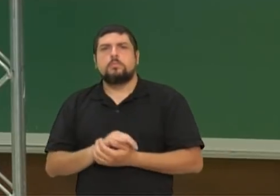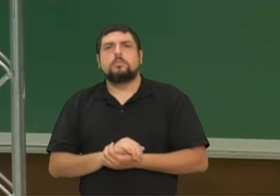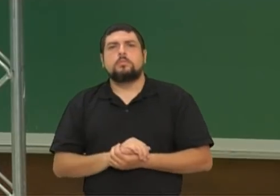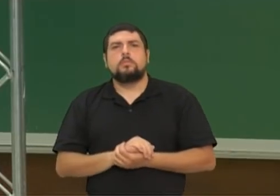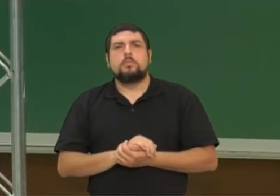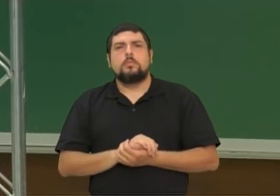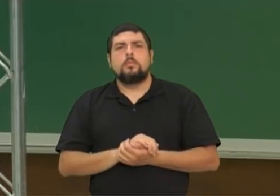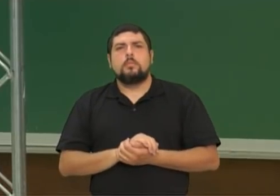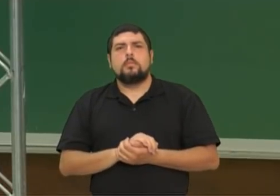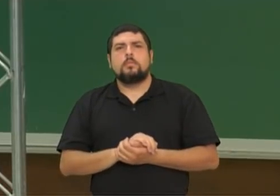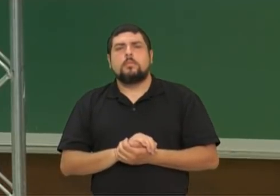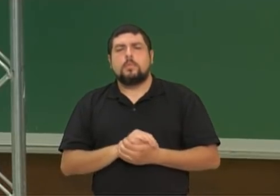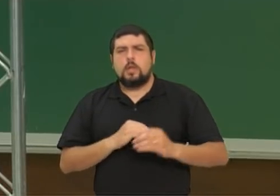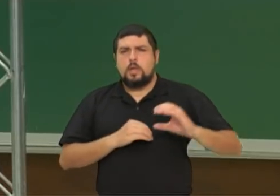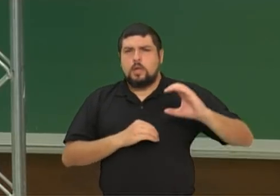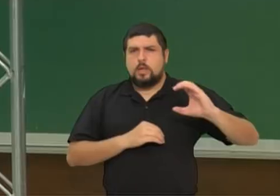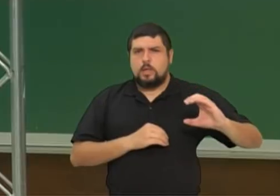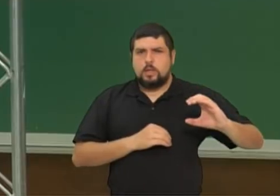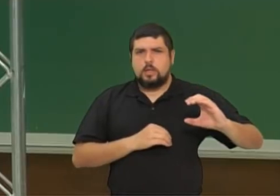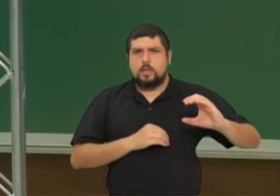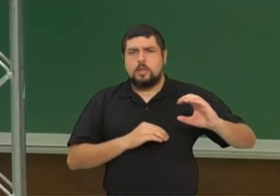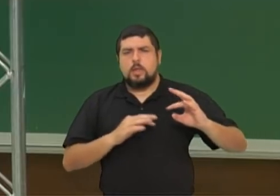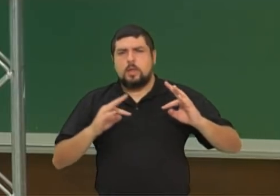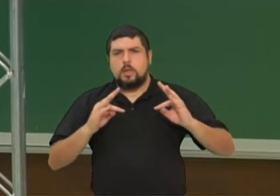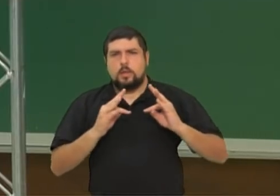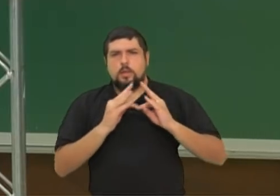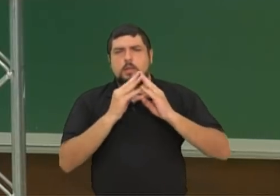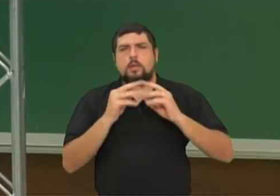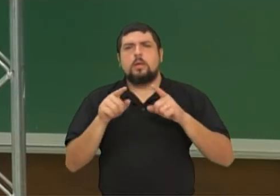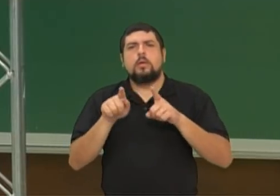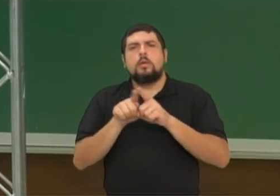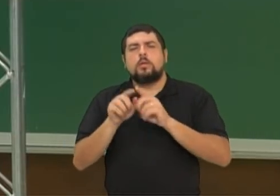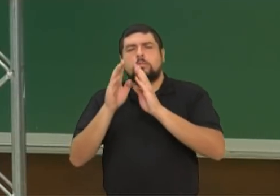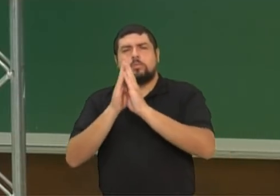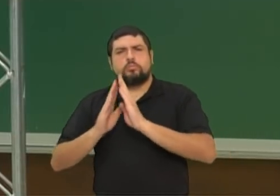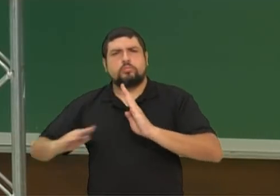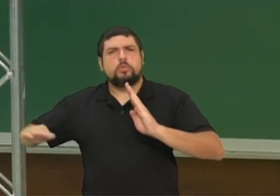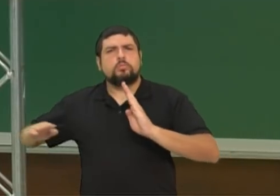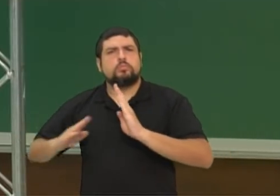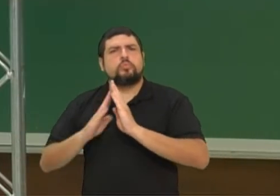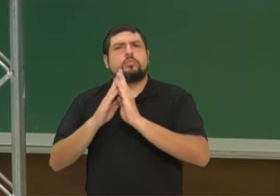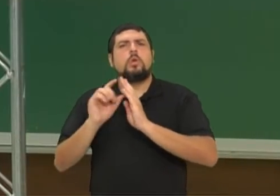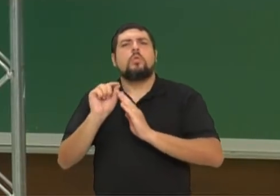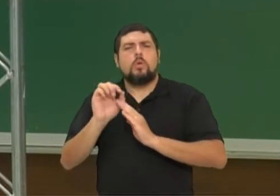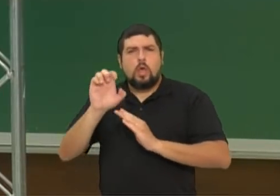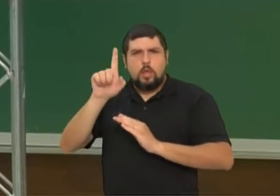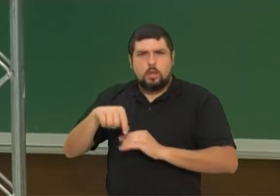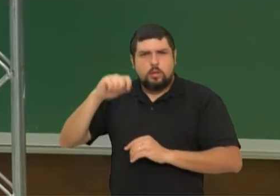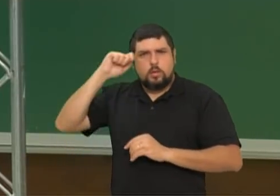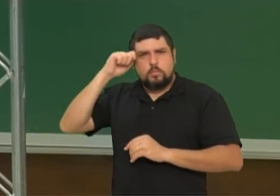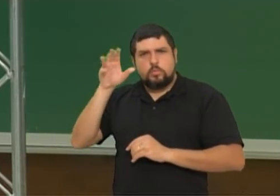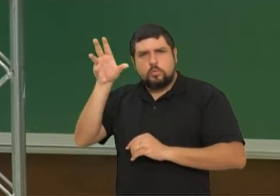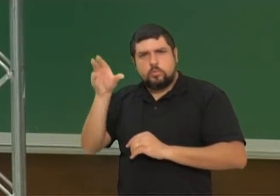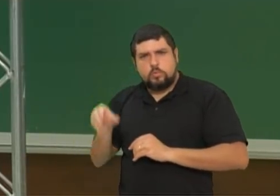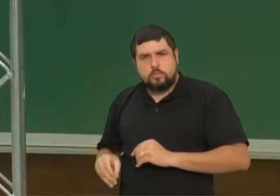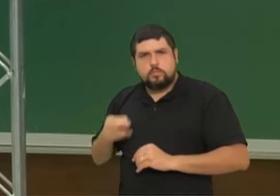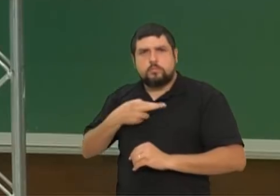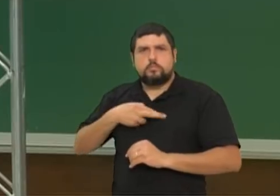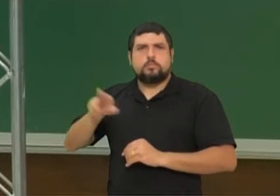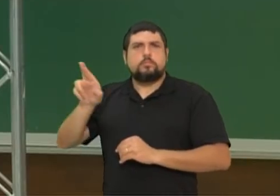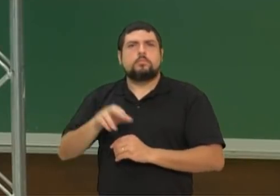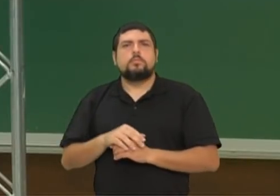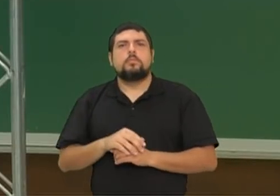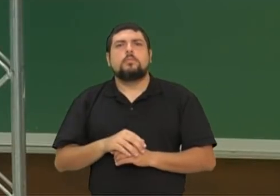Templos e terreiros? Templos e terreiros é dado aos lugares sagrados das religiões de matriz africana. Então, logo,